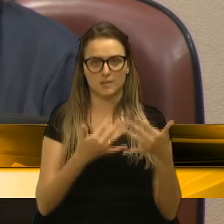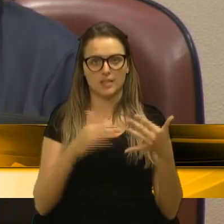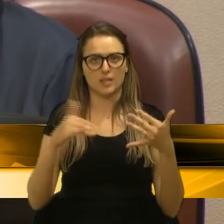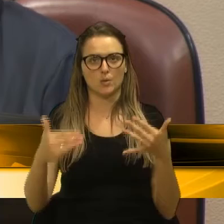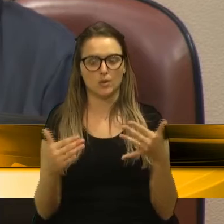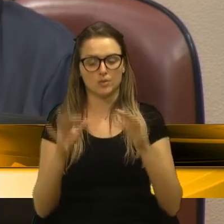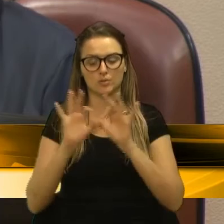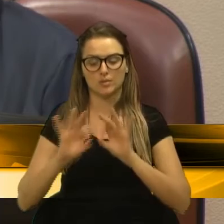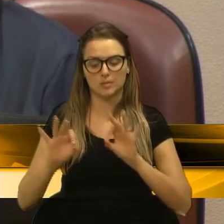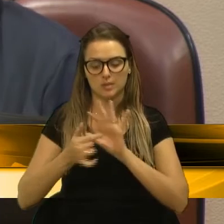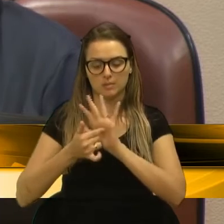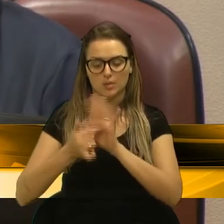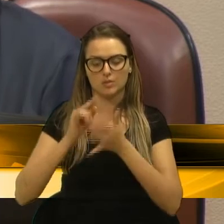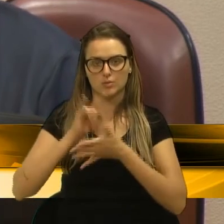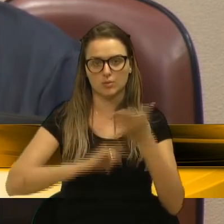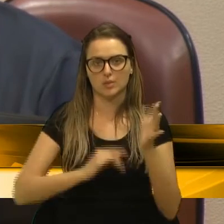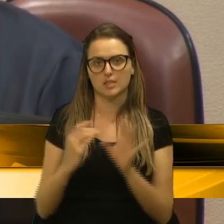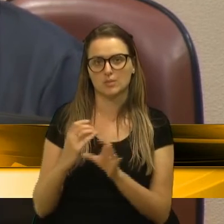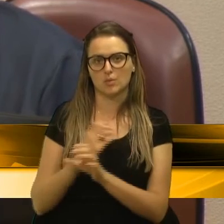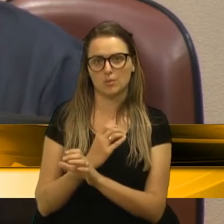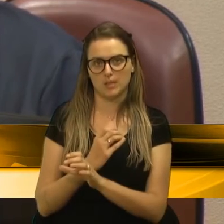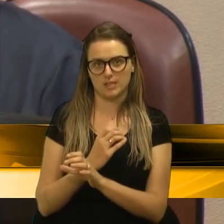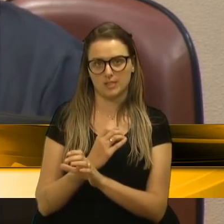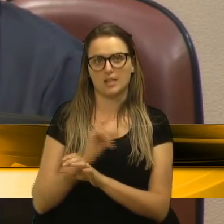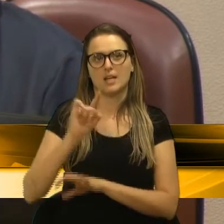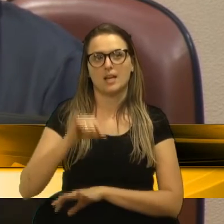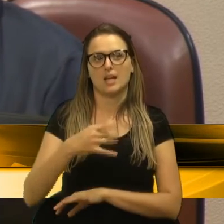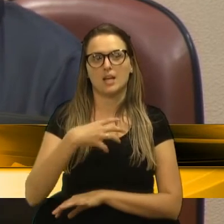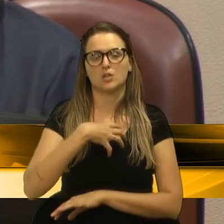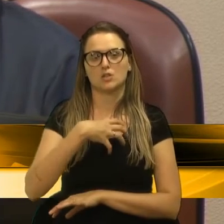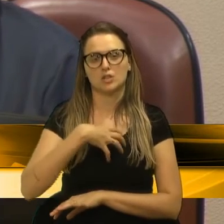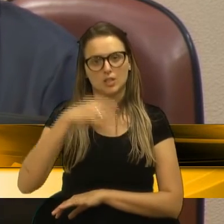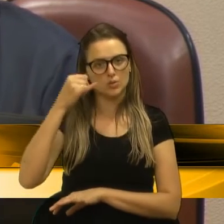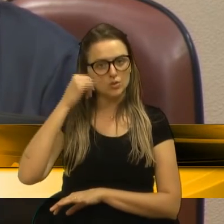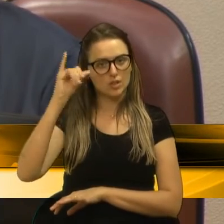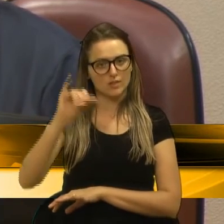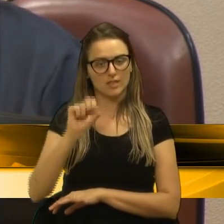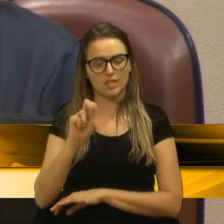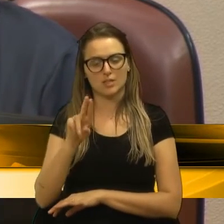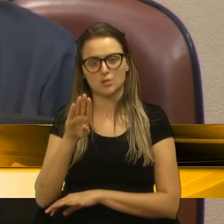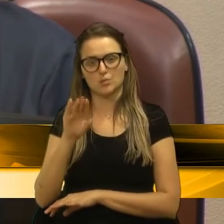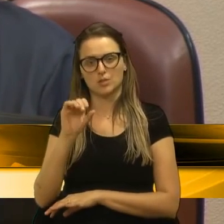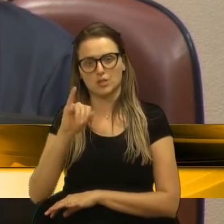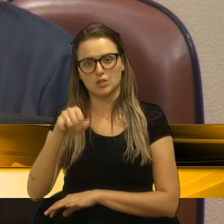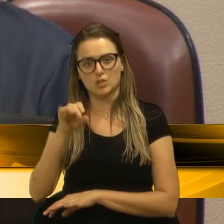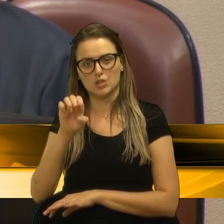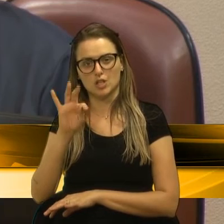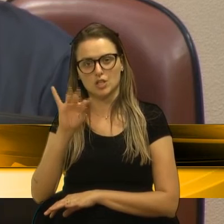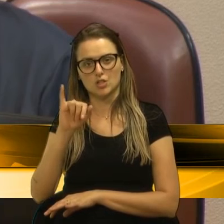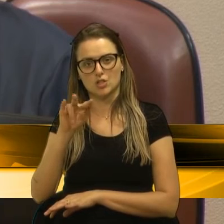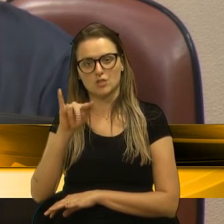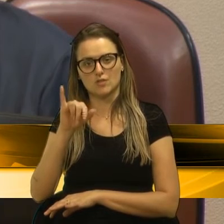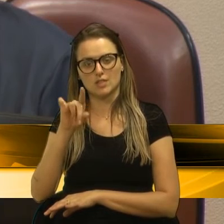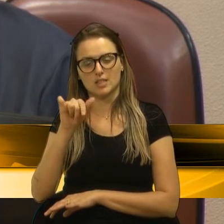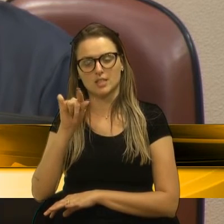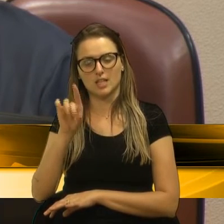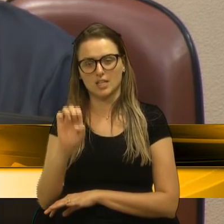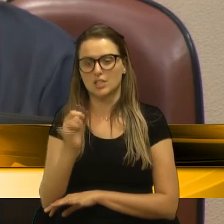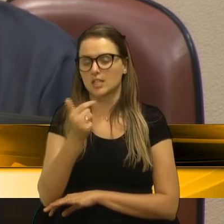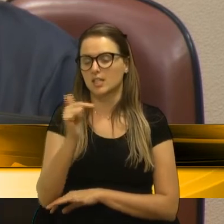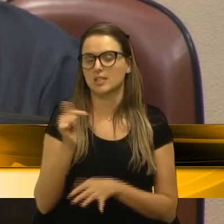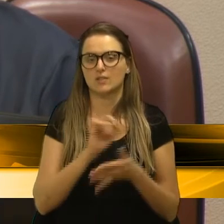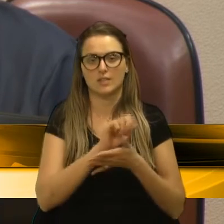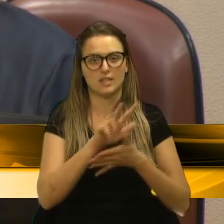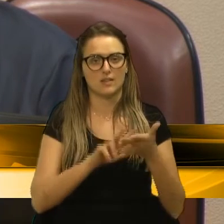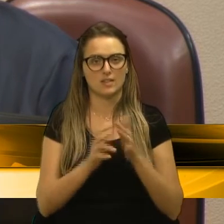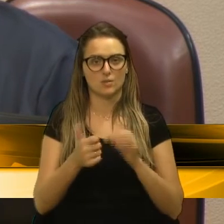simples apresentação de documentação completa é uma forma de evitar a subjetividade. Todavia, o que se poderia alegar é que não haverá análise da